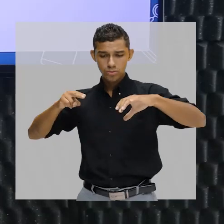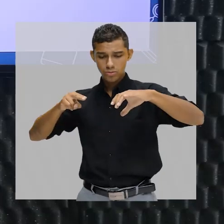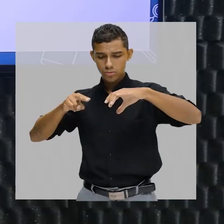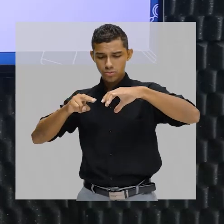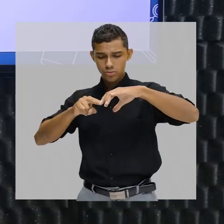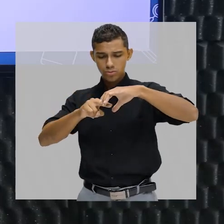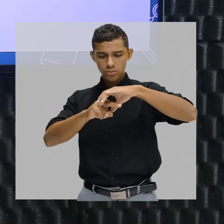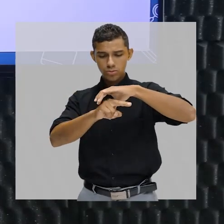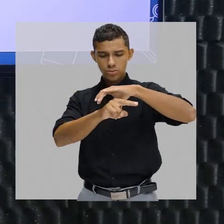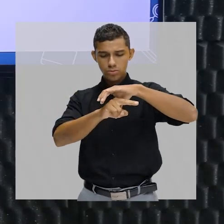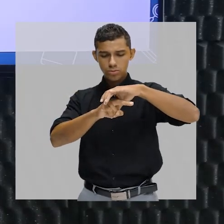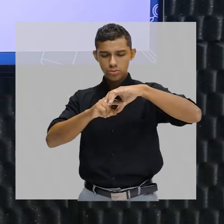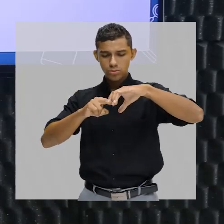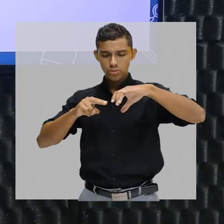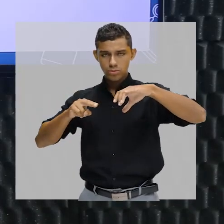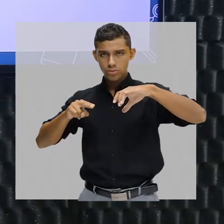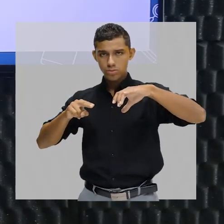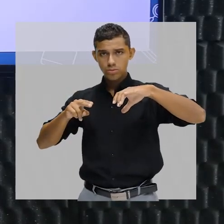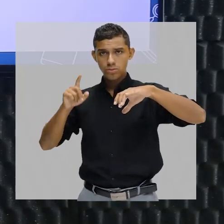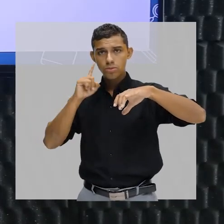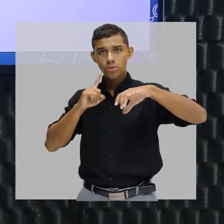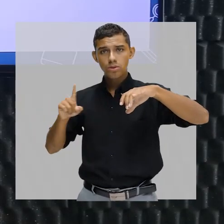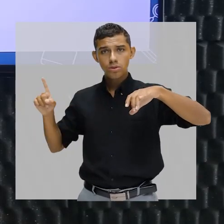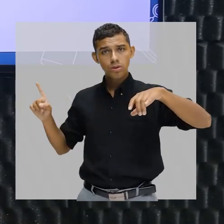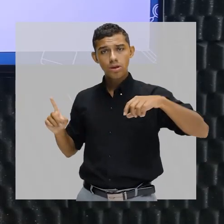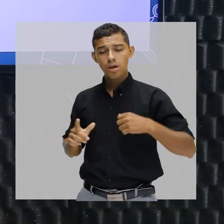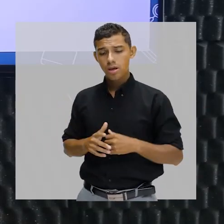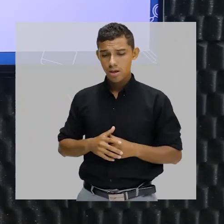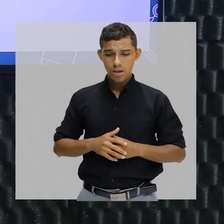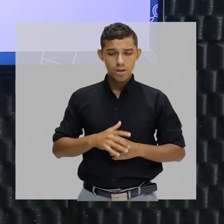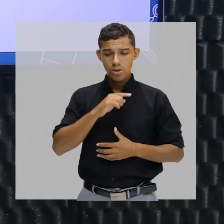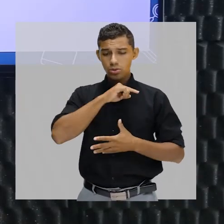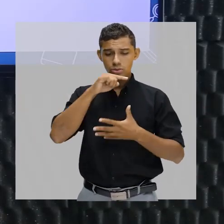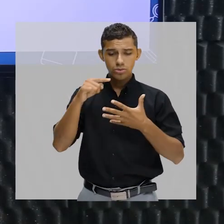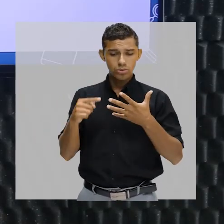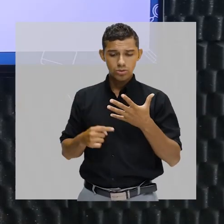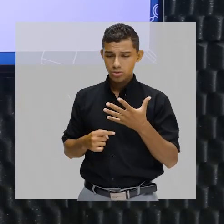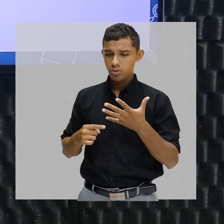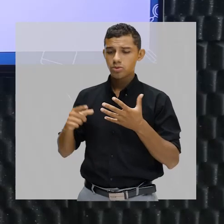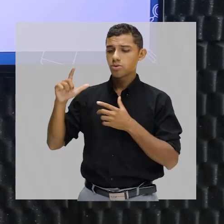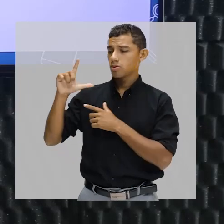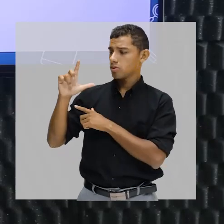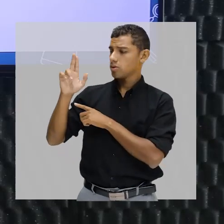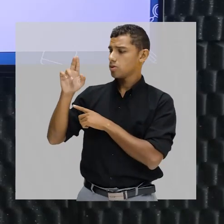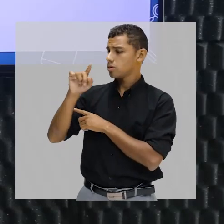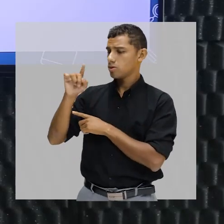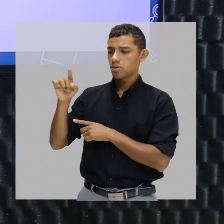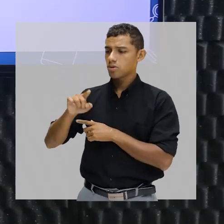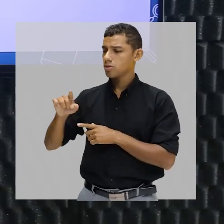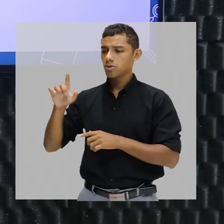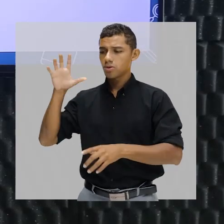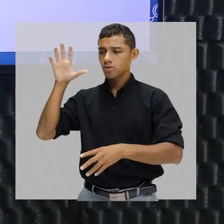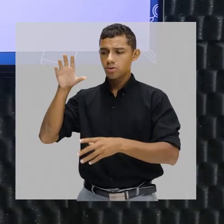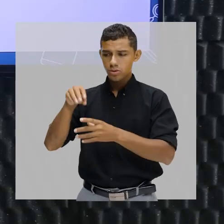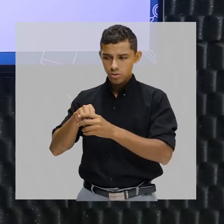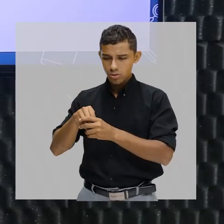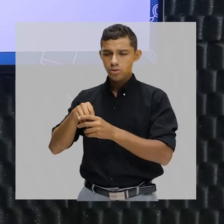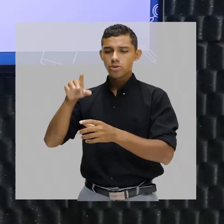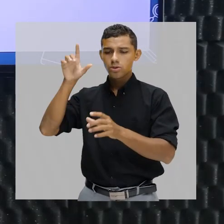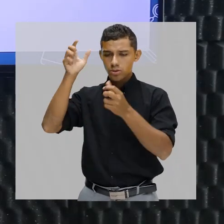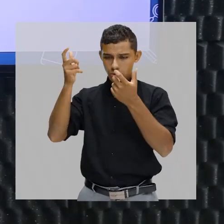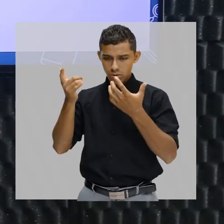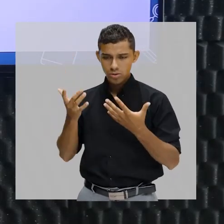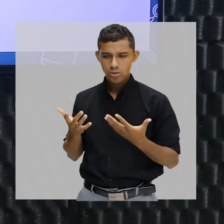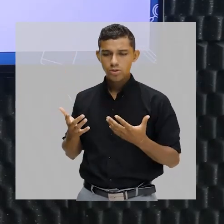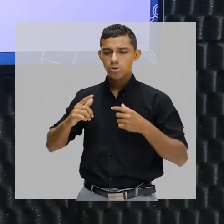tudo aquilo que for relacionado à luz ou que tem a mesma natureza da luz, tá ok? Isso, né, a natureza